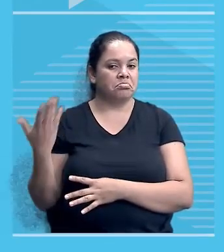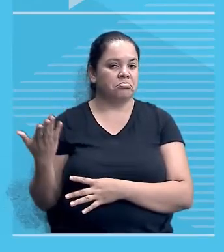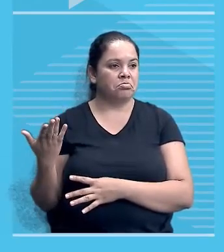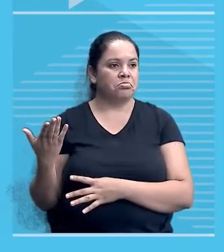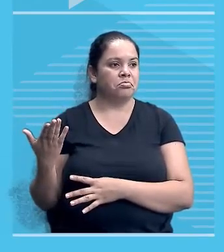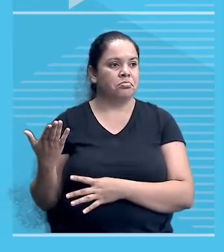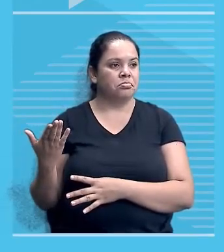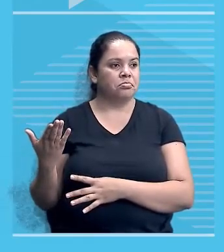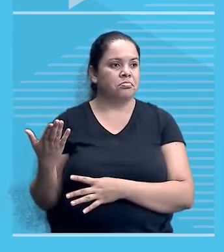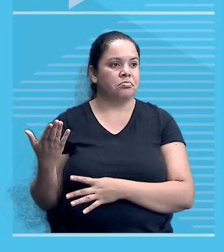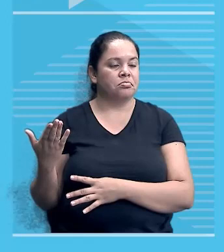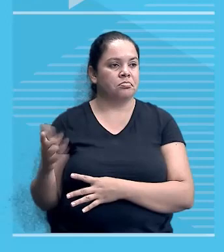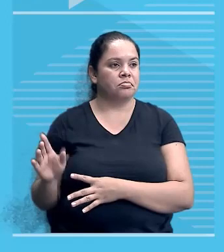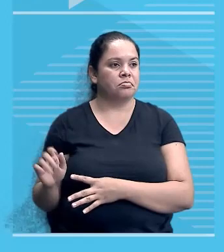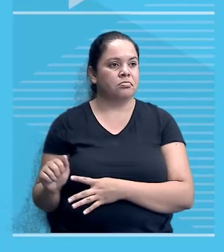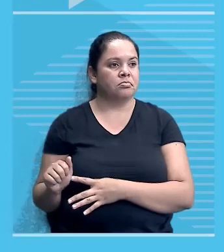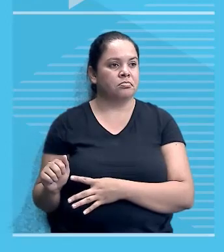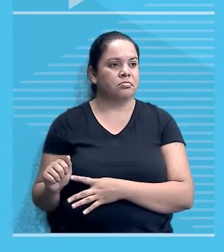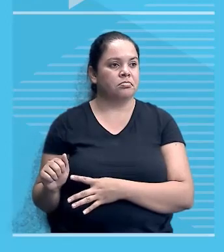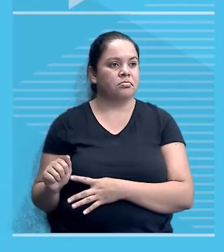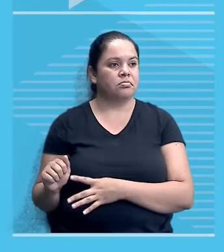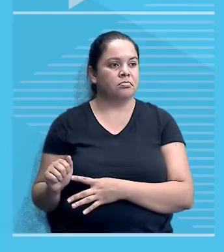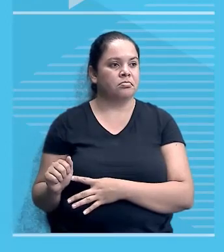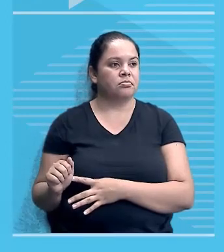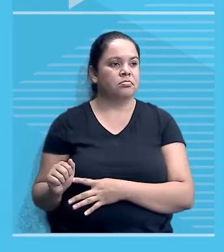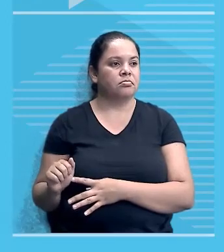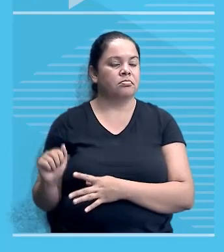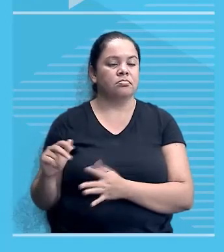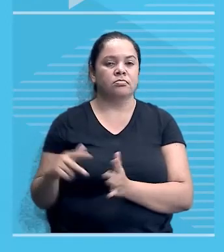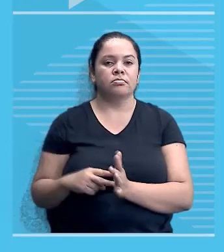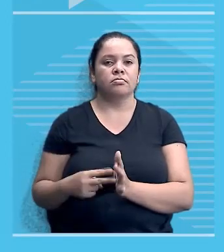redução progressiva da área de latifúndios